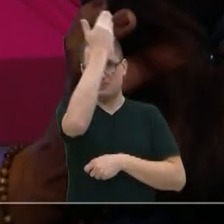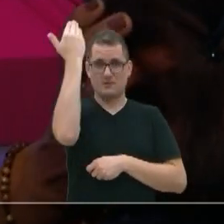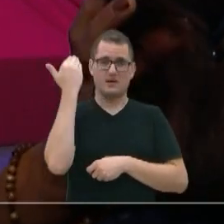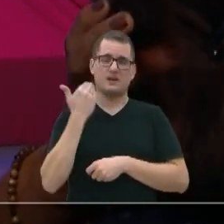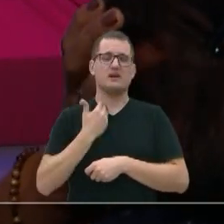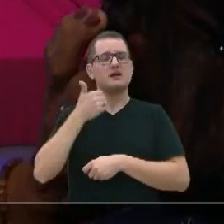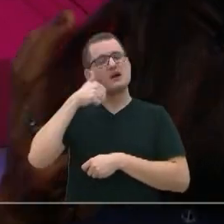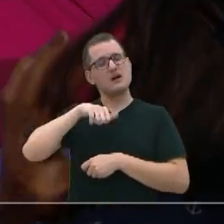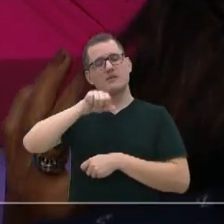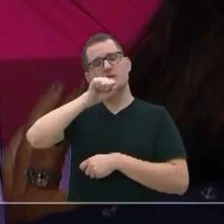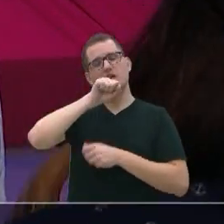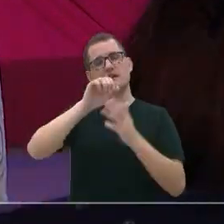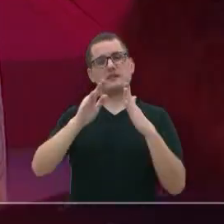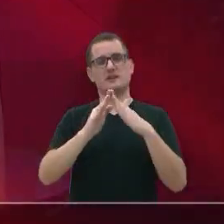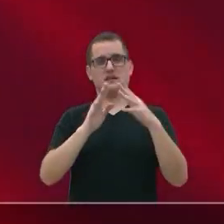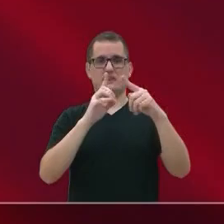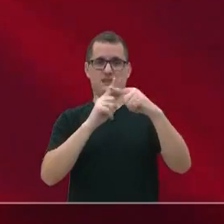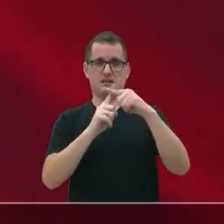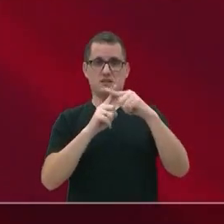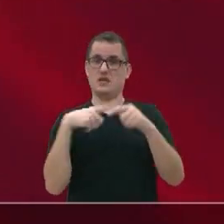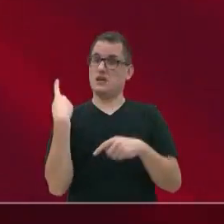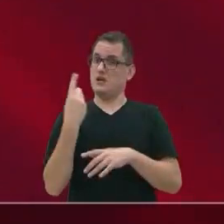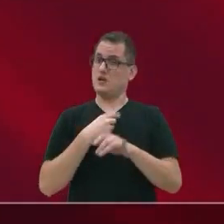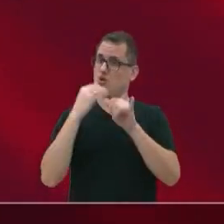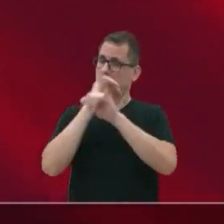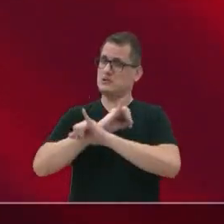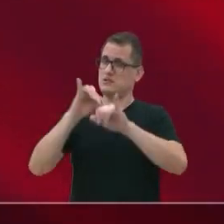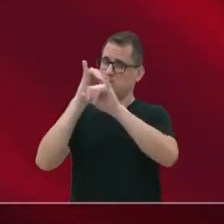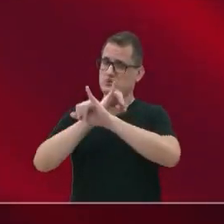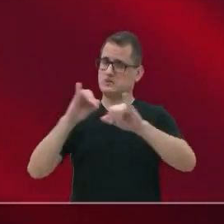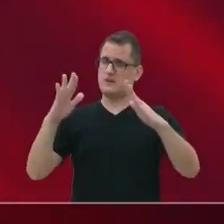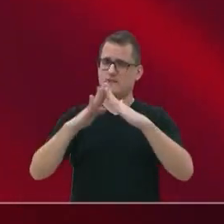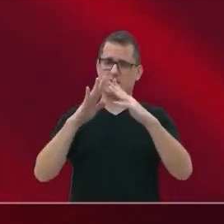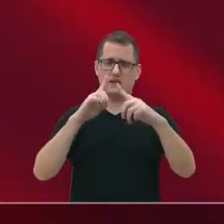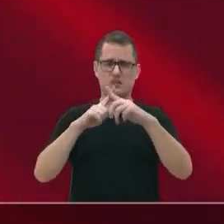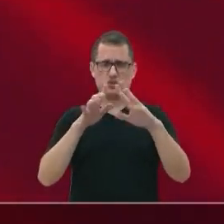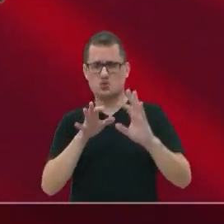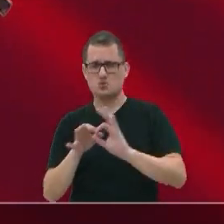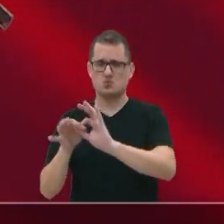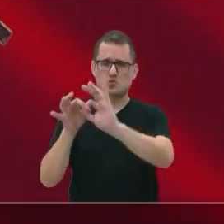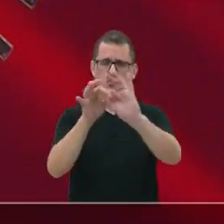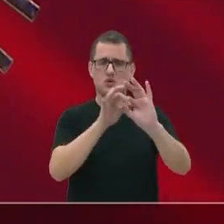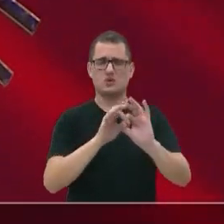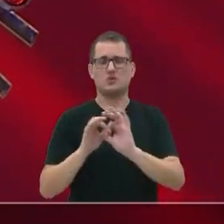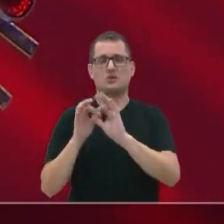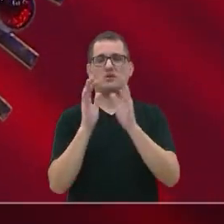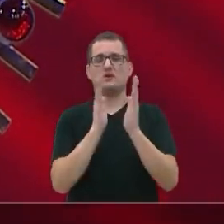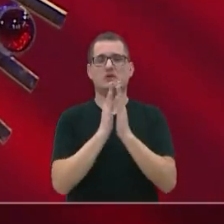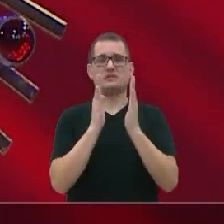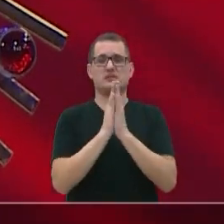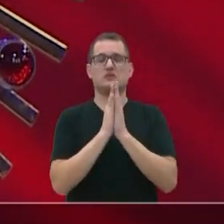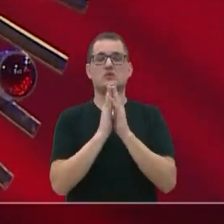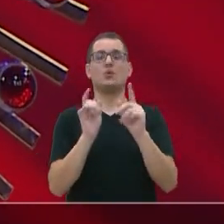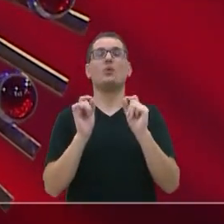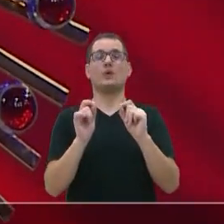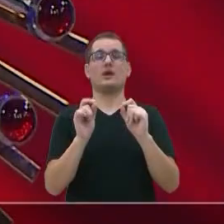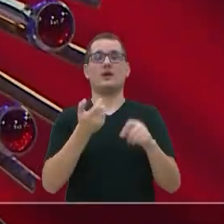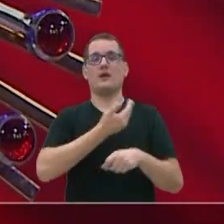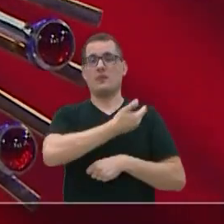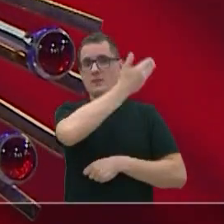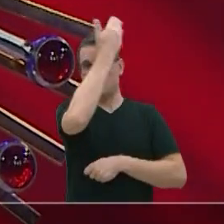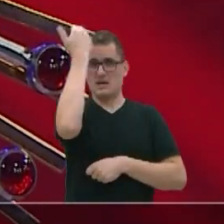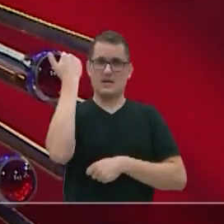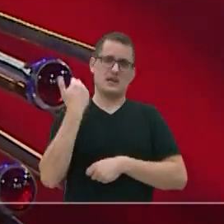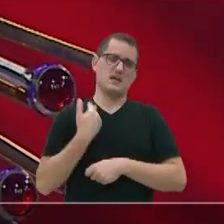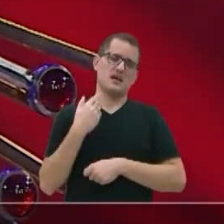Igreja, e proclamávamos com toda a Igreja, nas orações do dia de hoje, Maria sendo